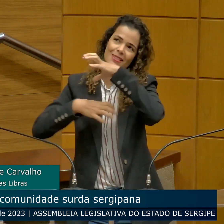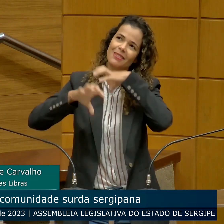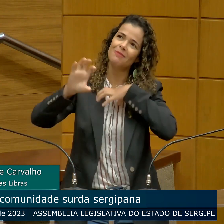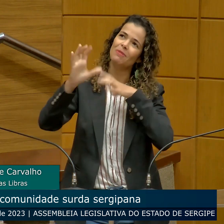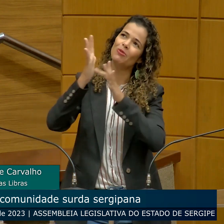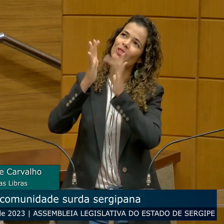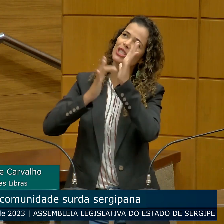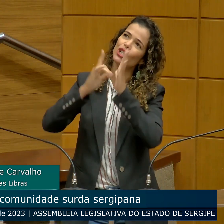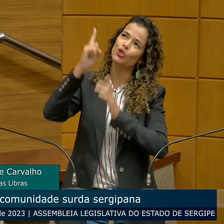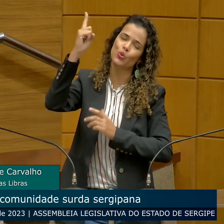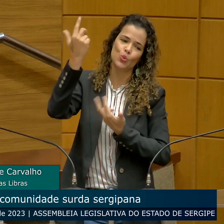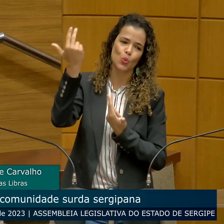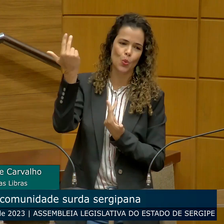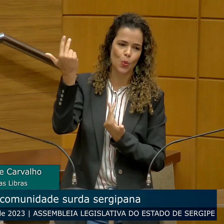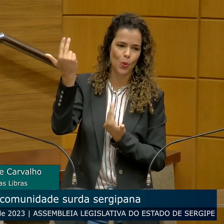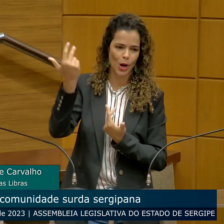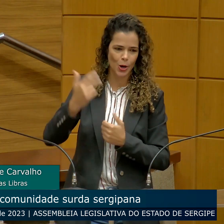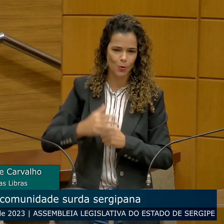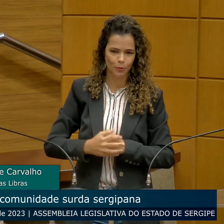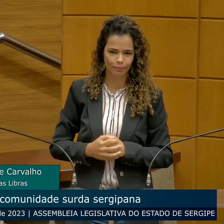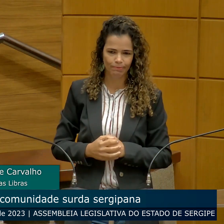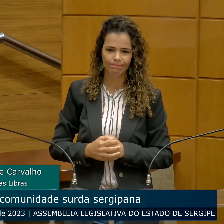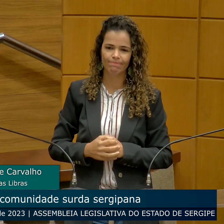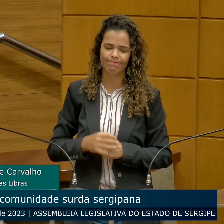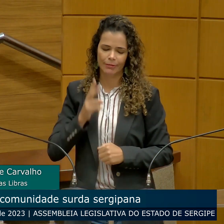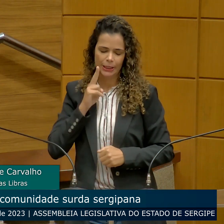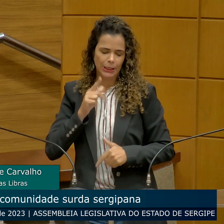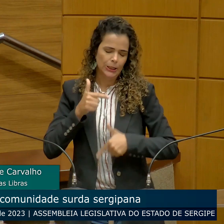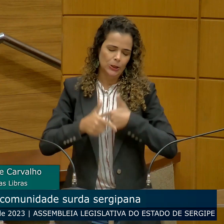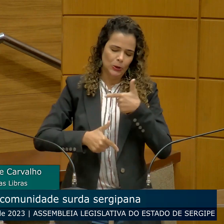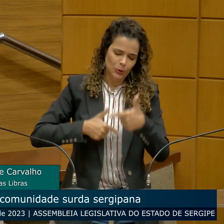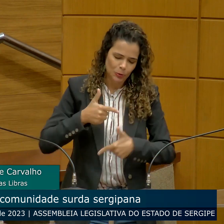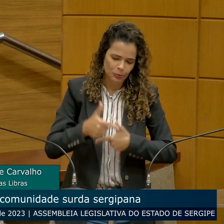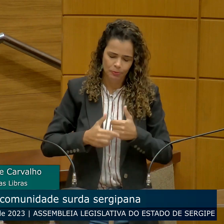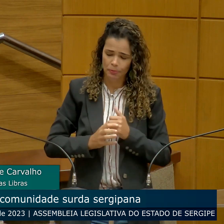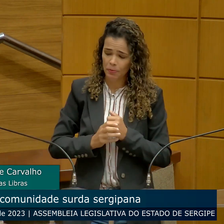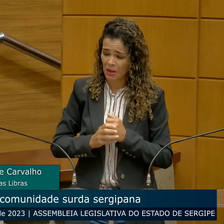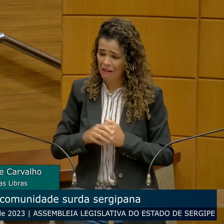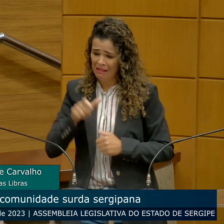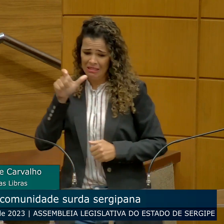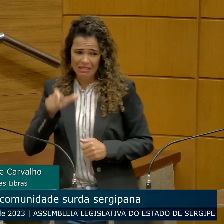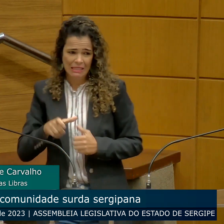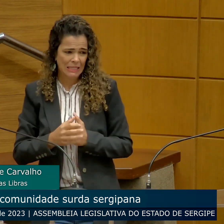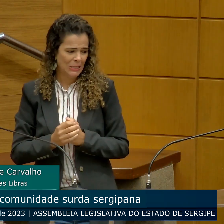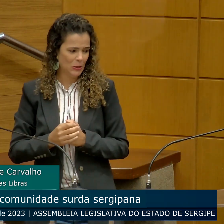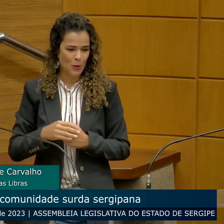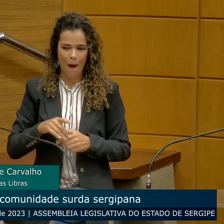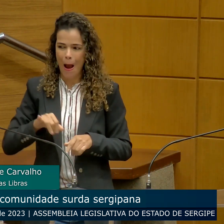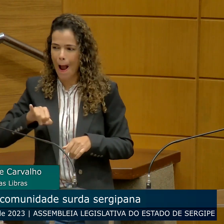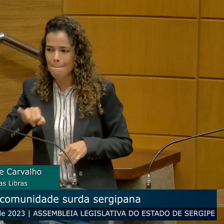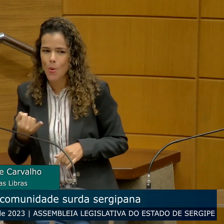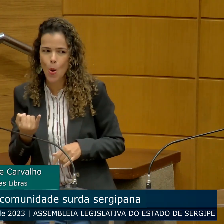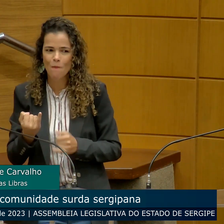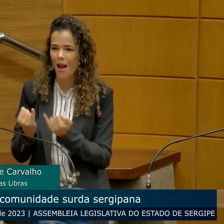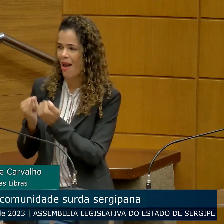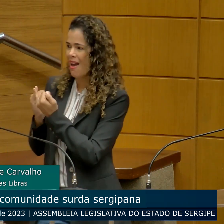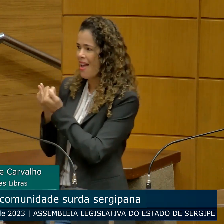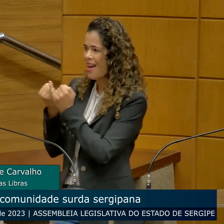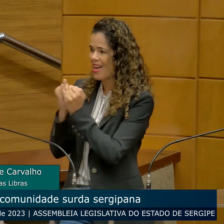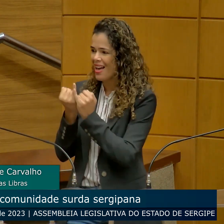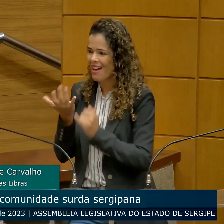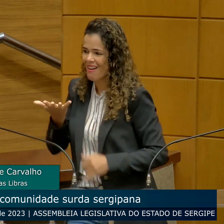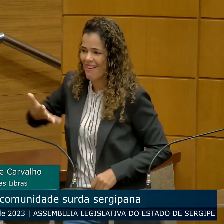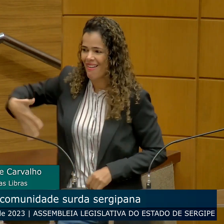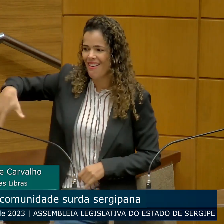assustavam, ok, mas eu preferia ficar calada e entregar tudo nas mãos de Jesus. E continuei o meu trabalho. Né? E